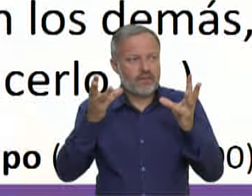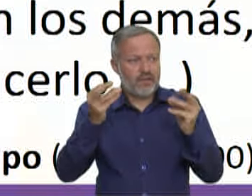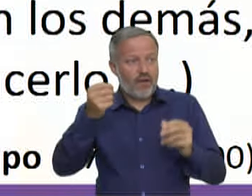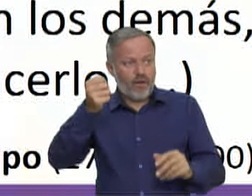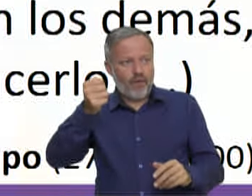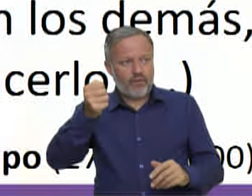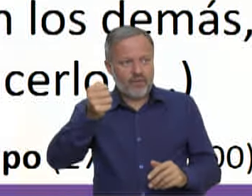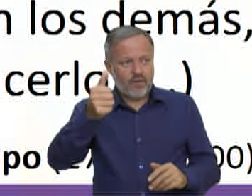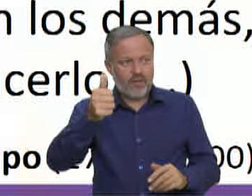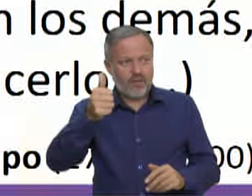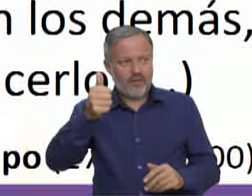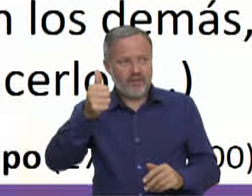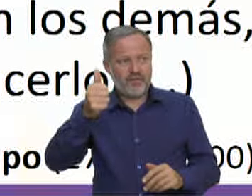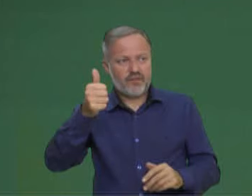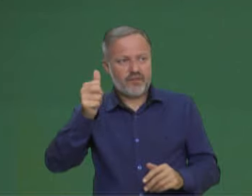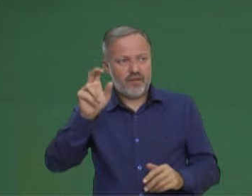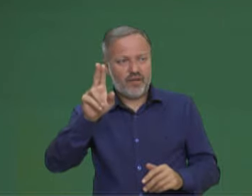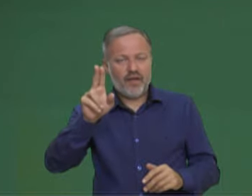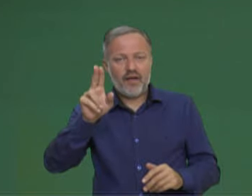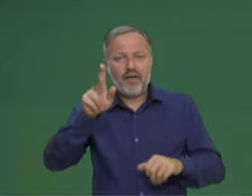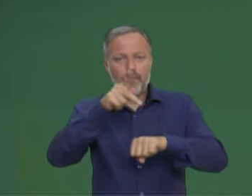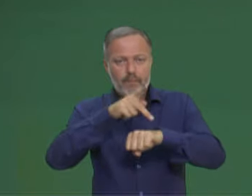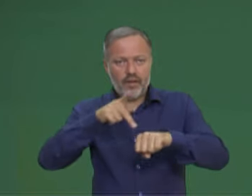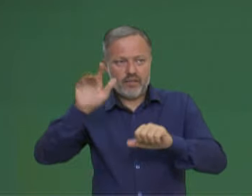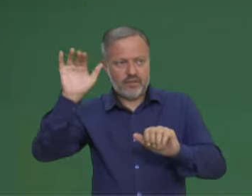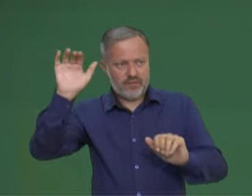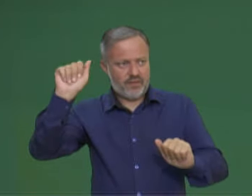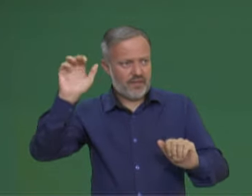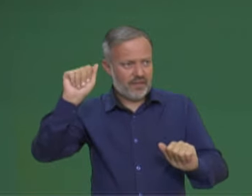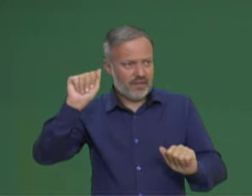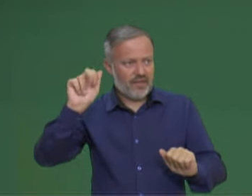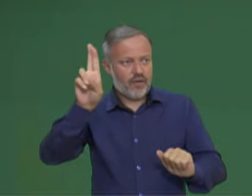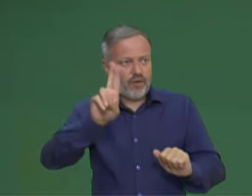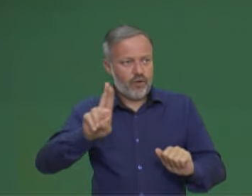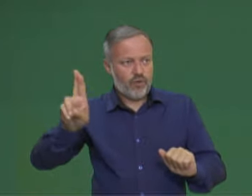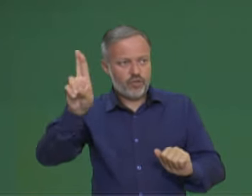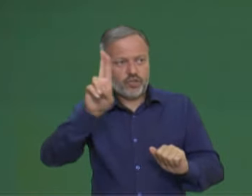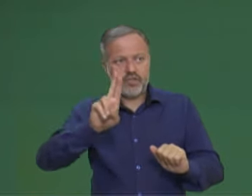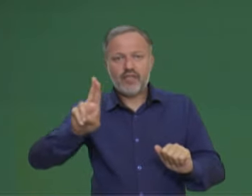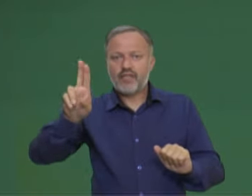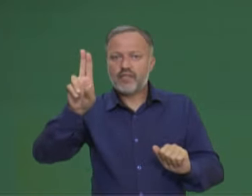ou ustedes para comunicar-se com os demás, creyendo que es